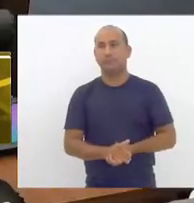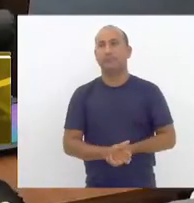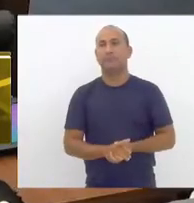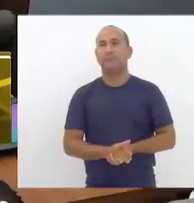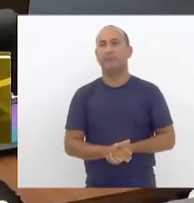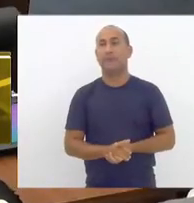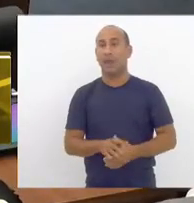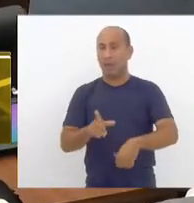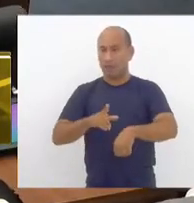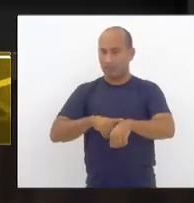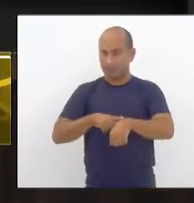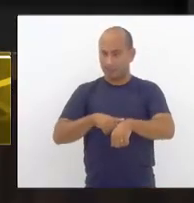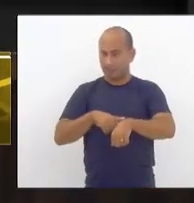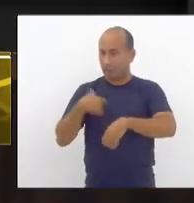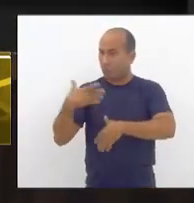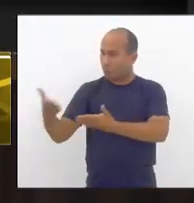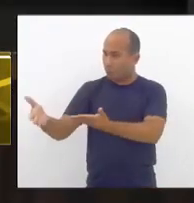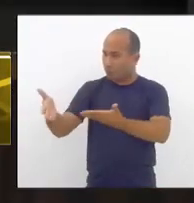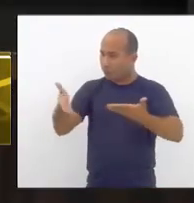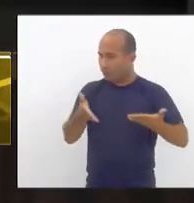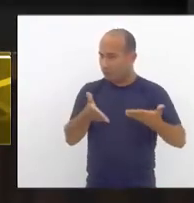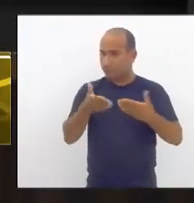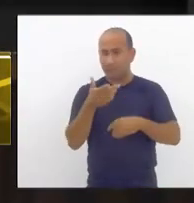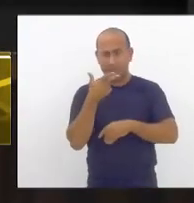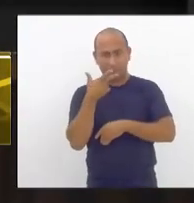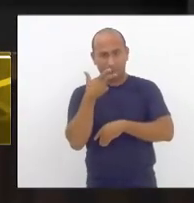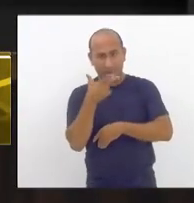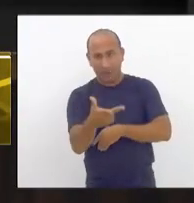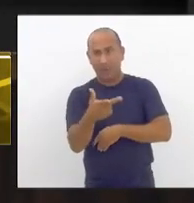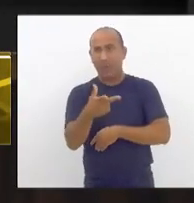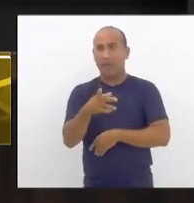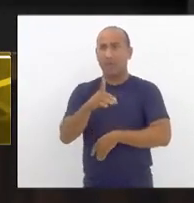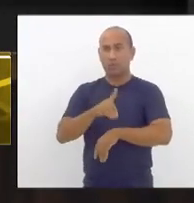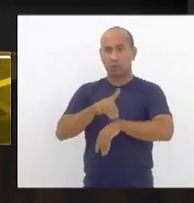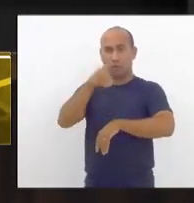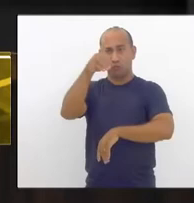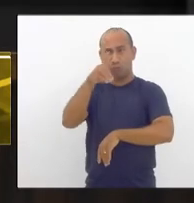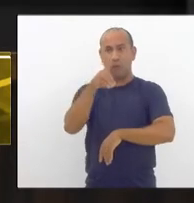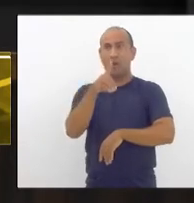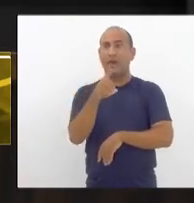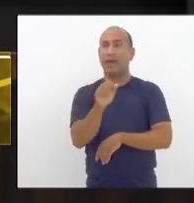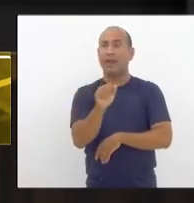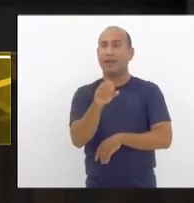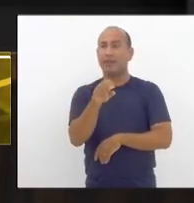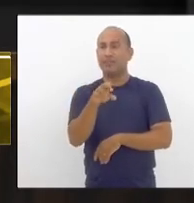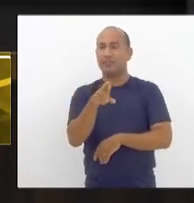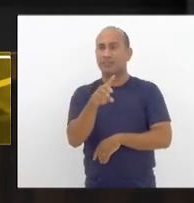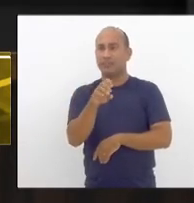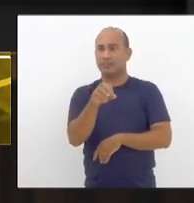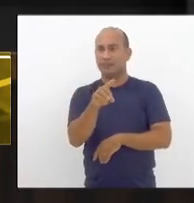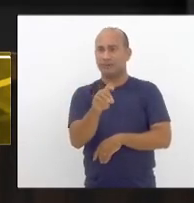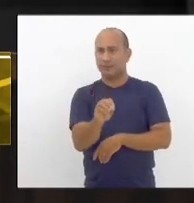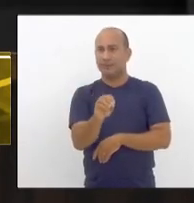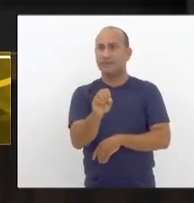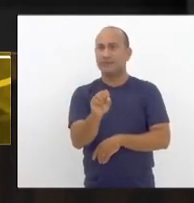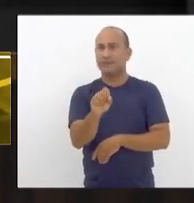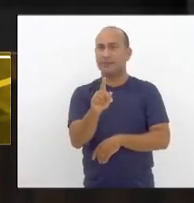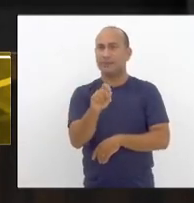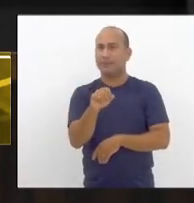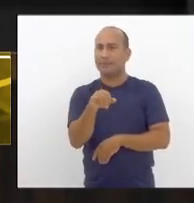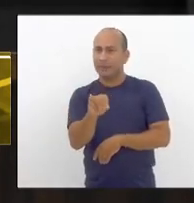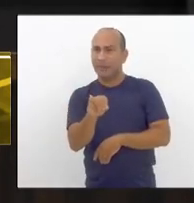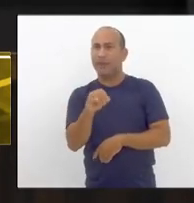nesse momento convido para fazer o uso da palavra o Dr Alexandre Sampaio presidente da Federação Brasileira